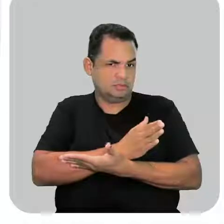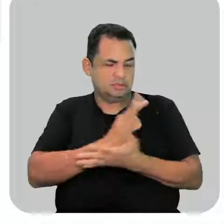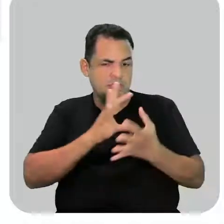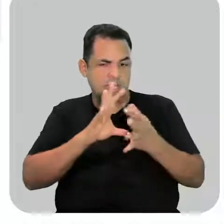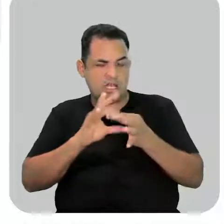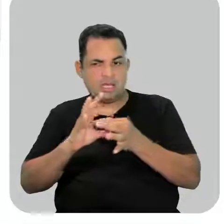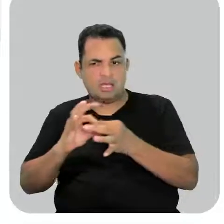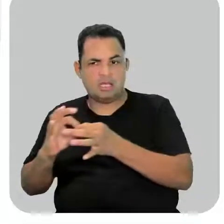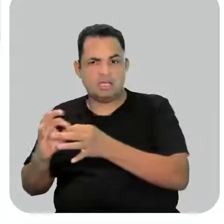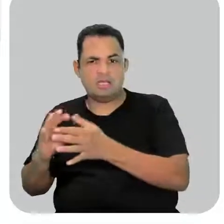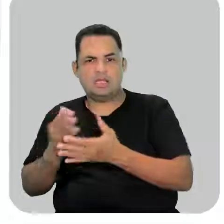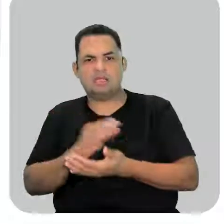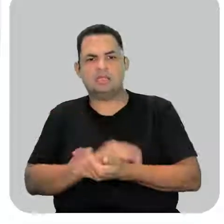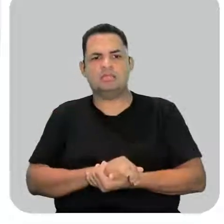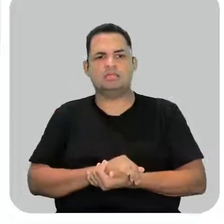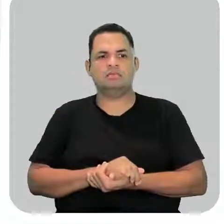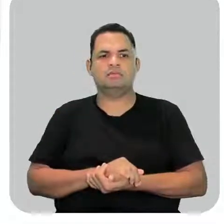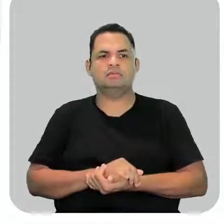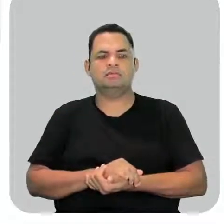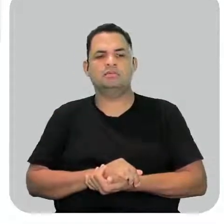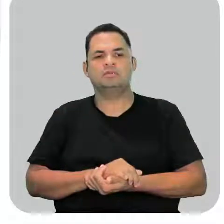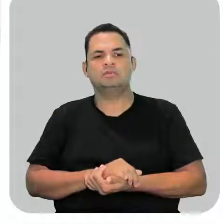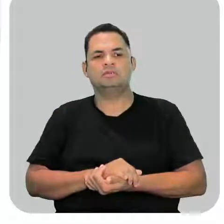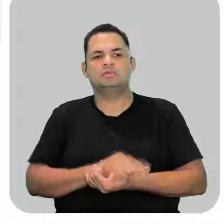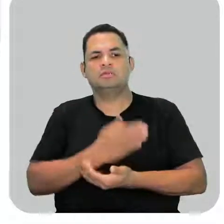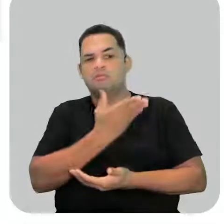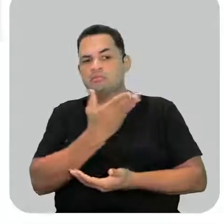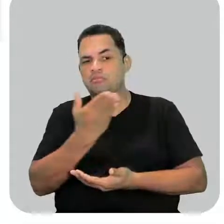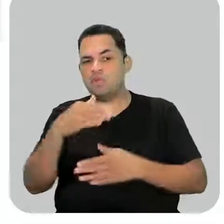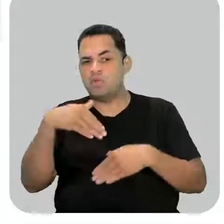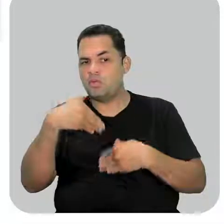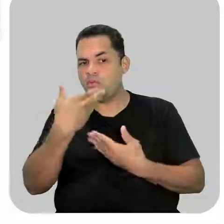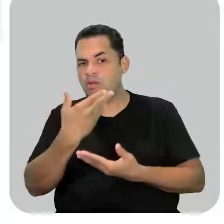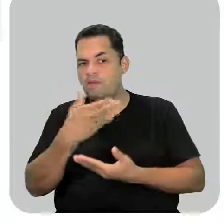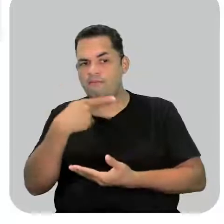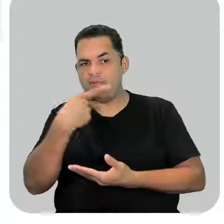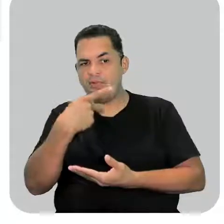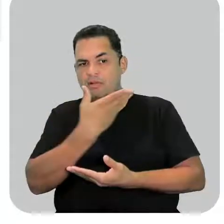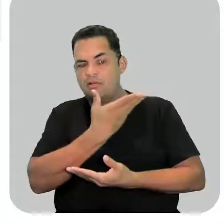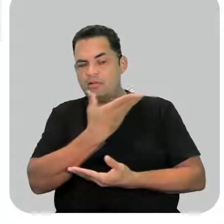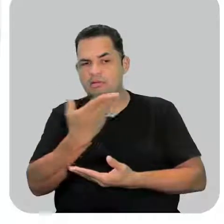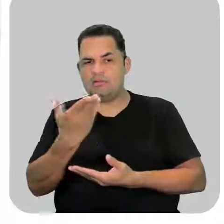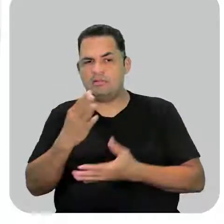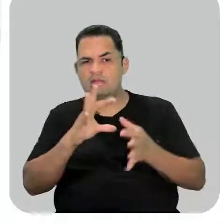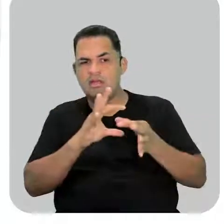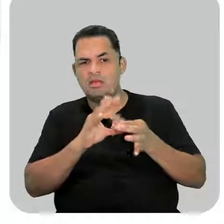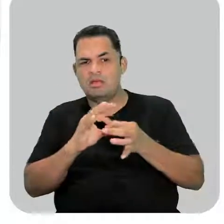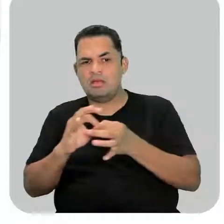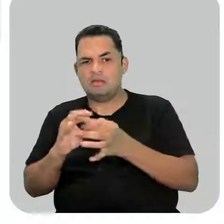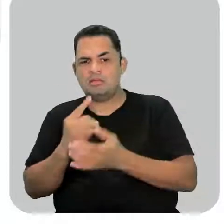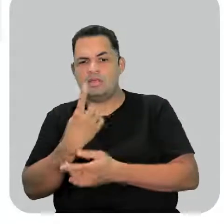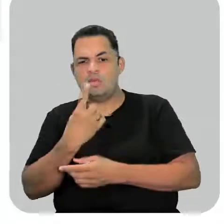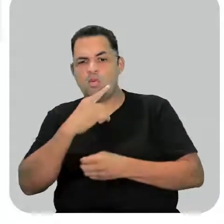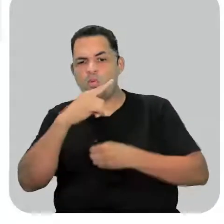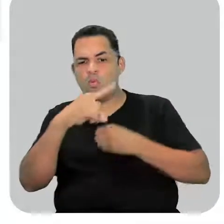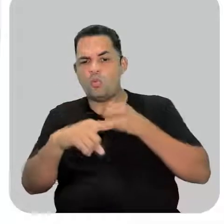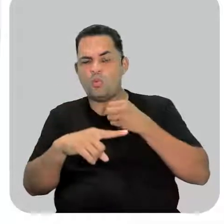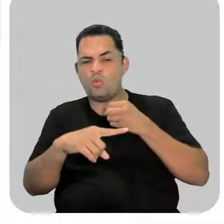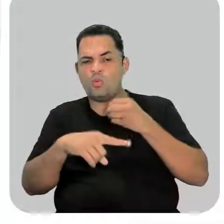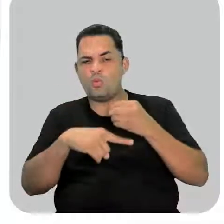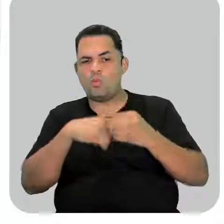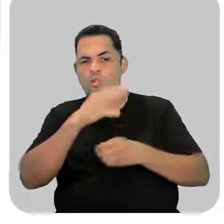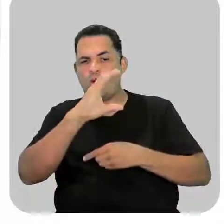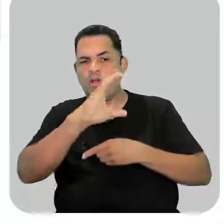Quando eu falo nitrometano, significa o quê? Que a minha cadeia tem um carbono, por isso que